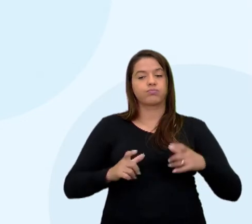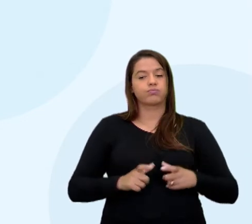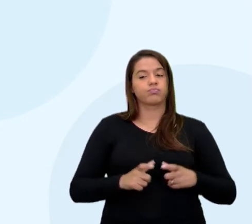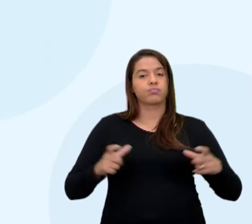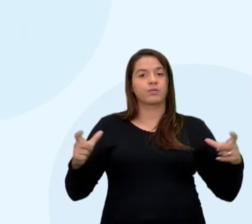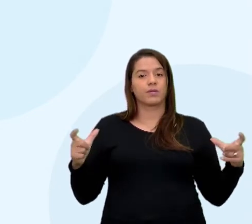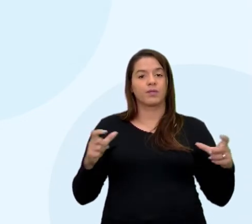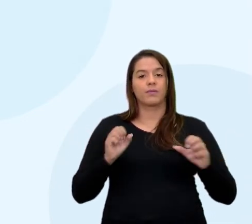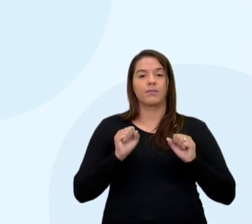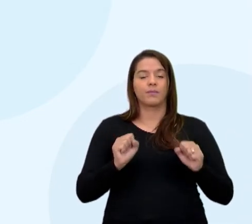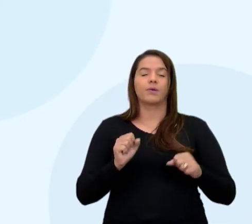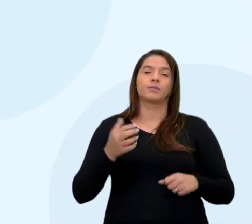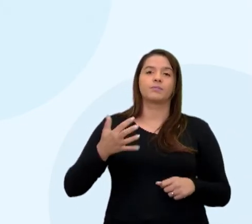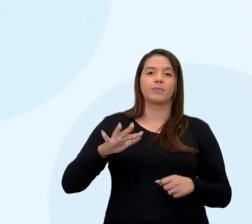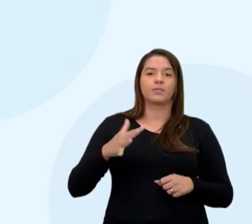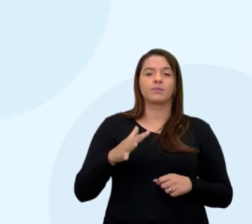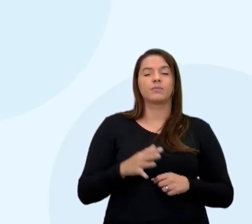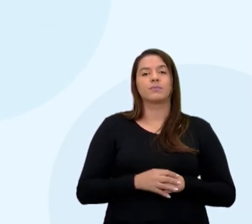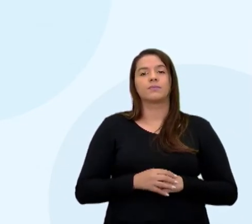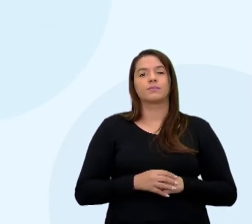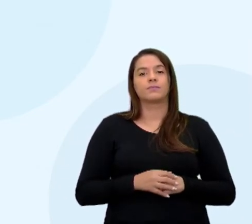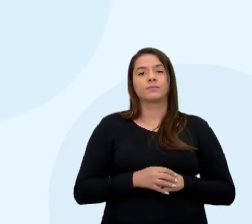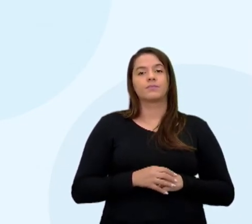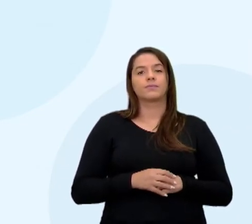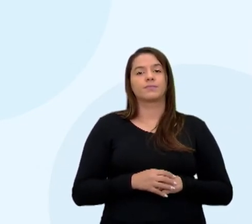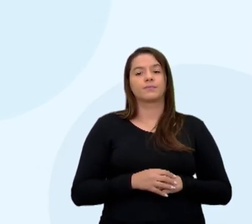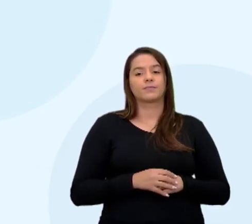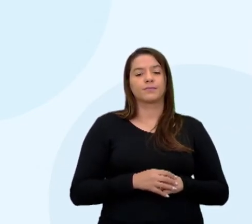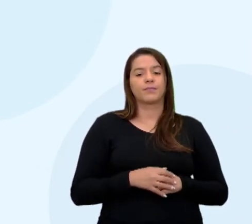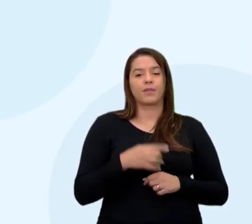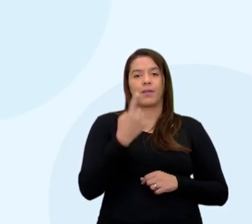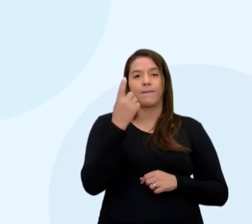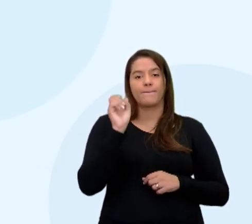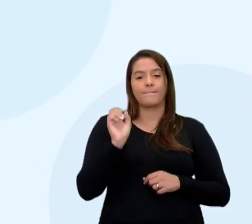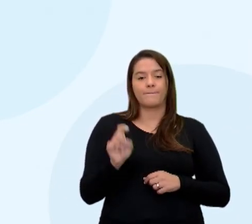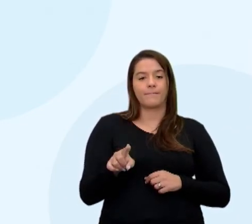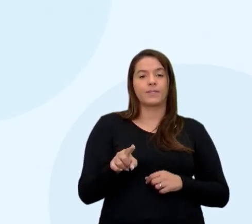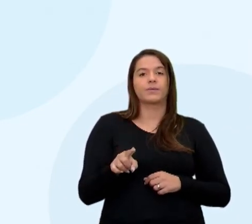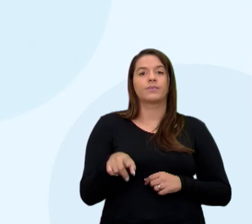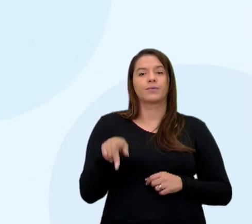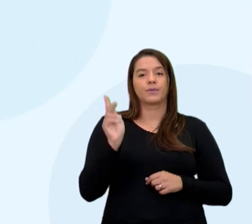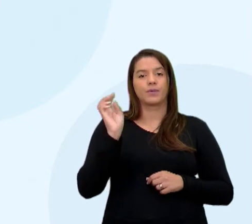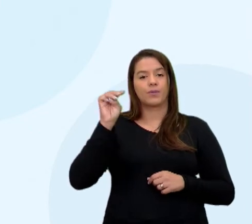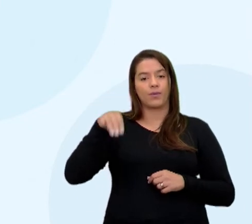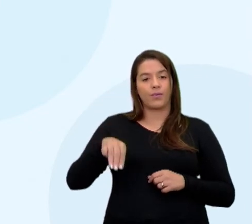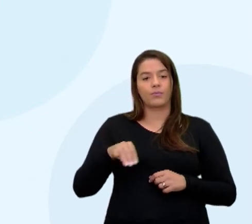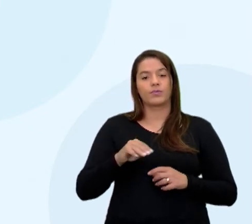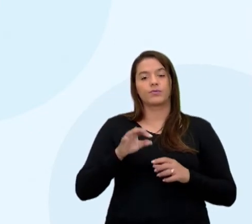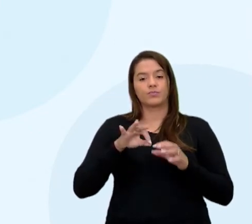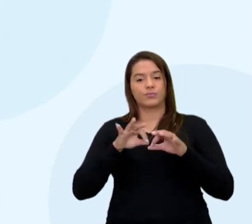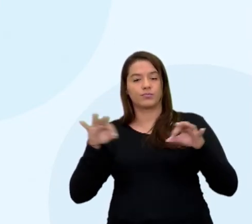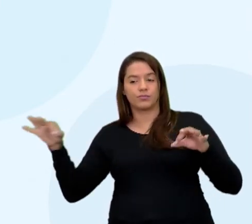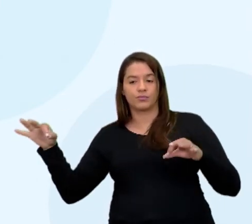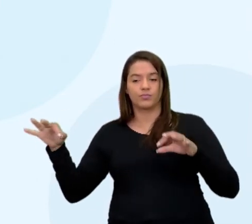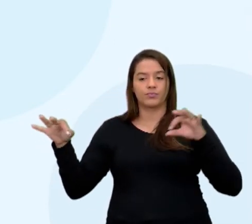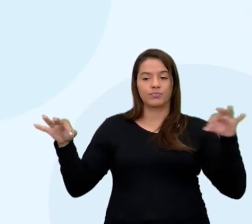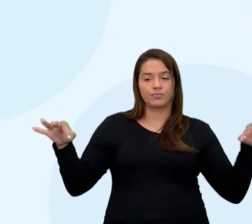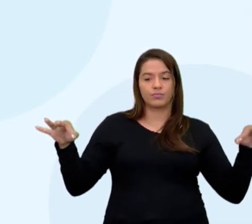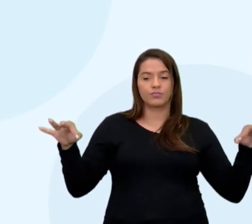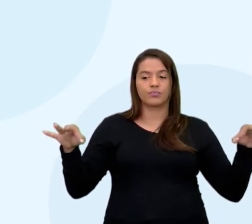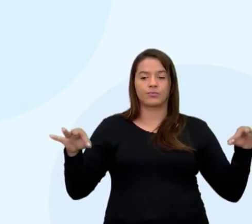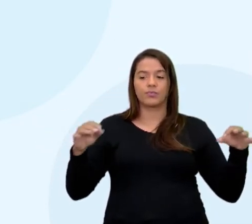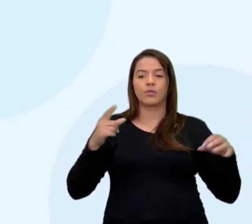aí que pode chegar aí, né, mais ou menos aí a 1000 quilômetros aí de distância de um extremo a outro, né? Aí